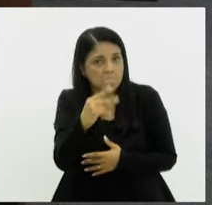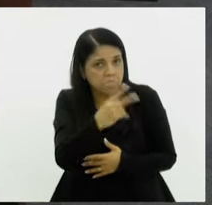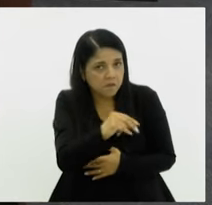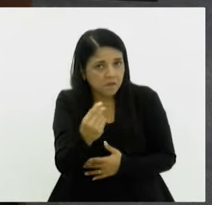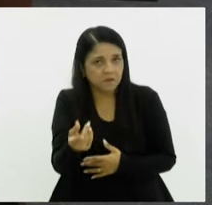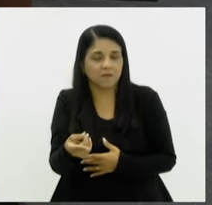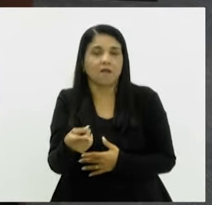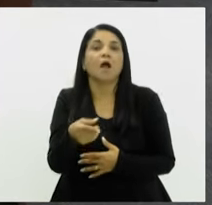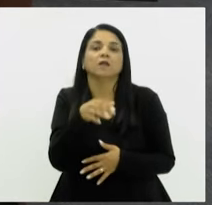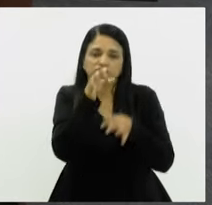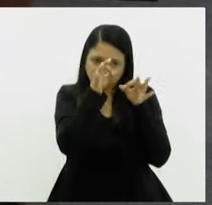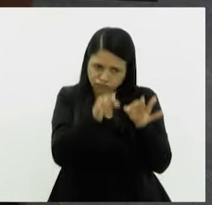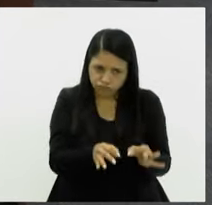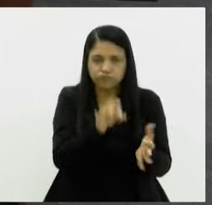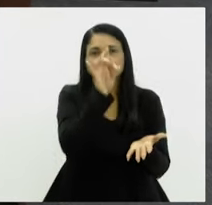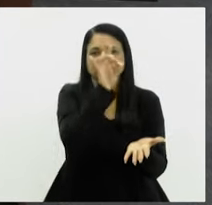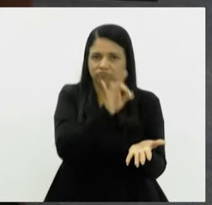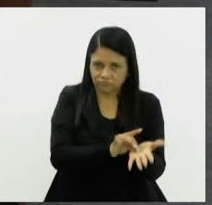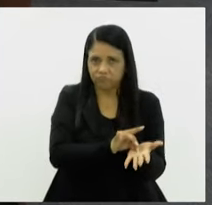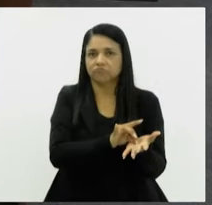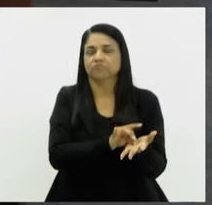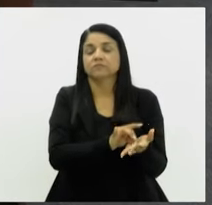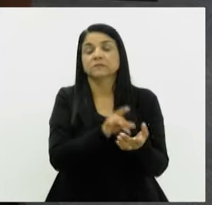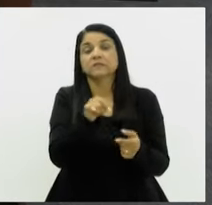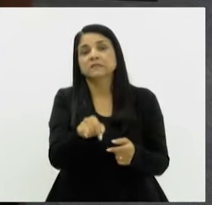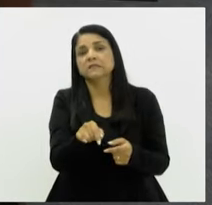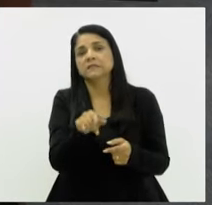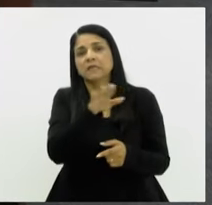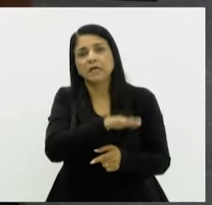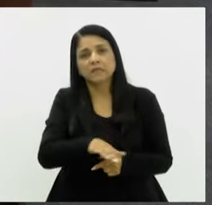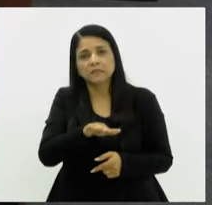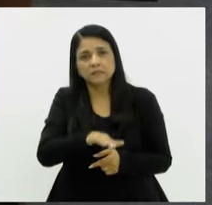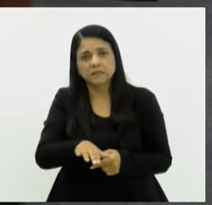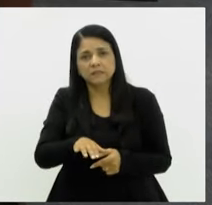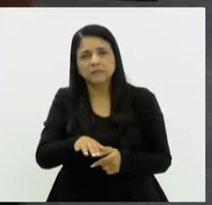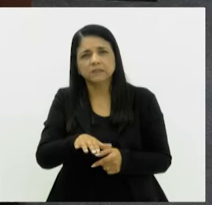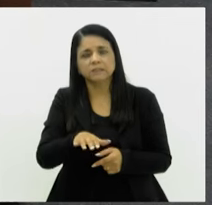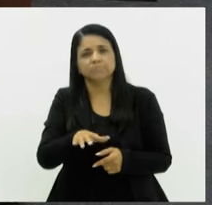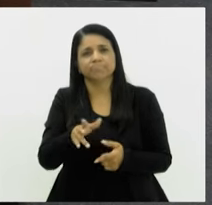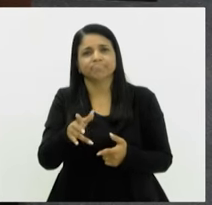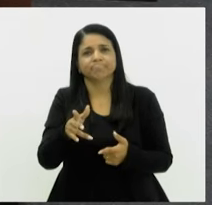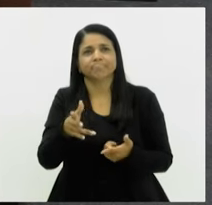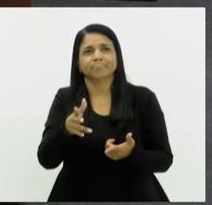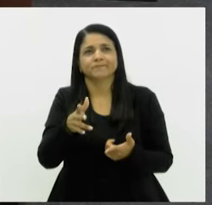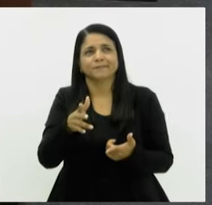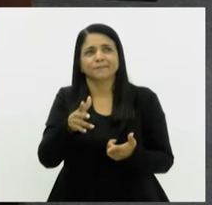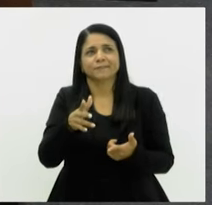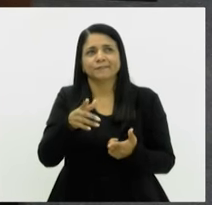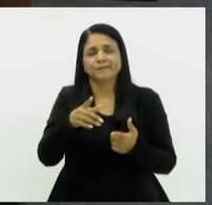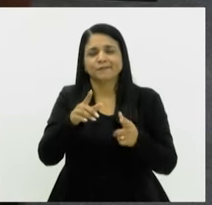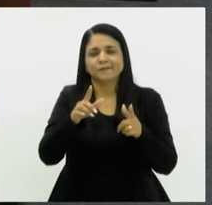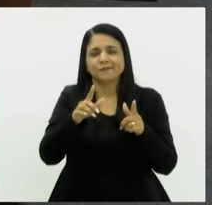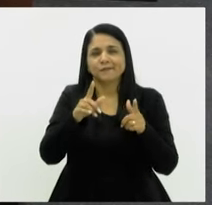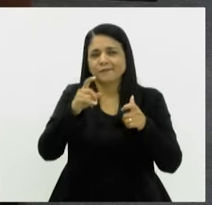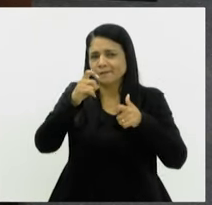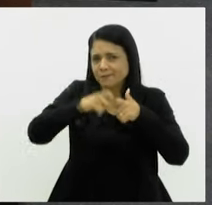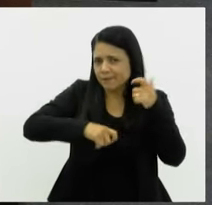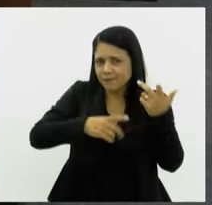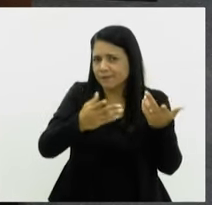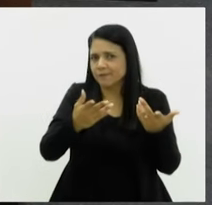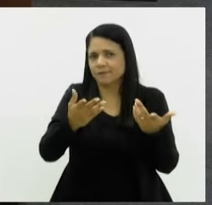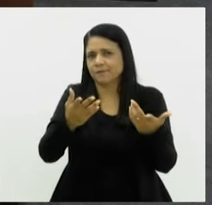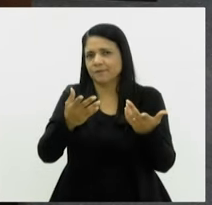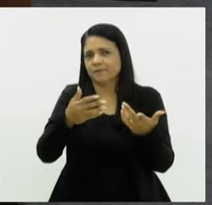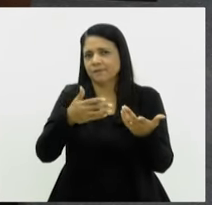então isso se justifica. Se ela é submetida a cenas degradantes, pode ser. Agora, do